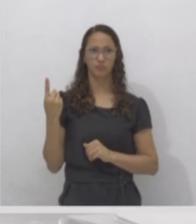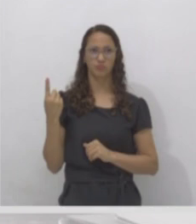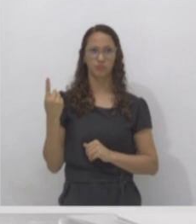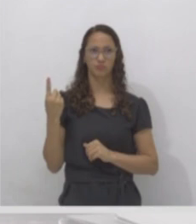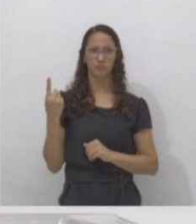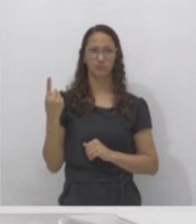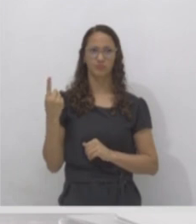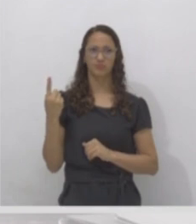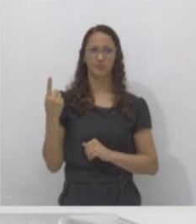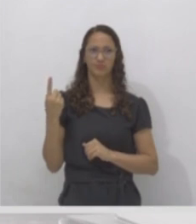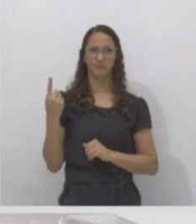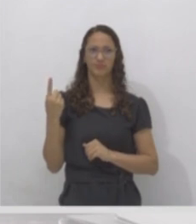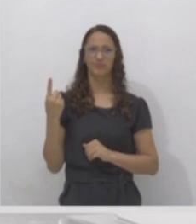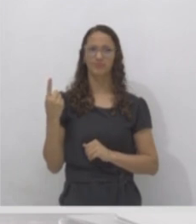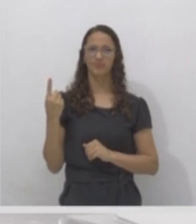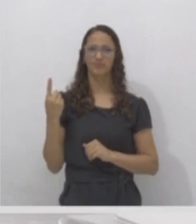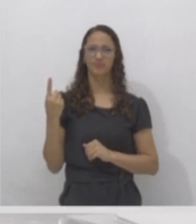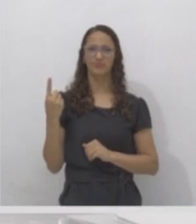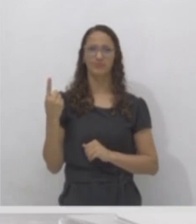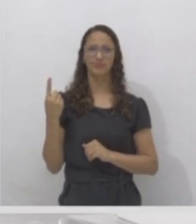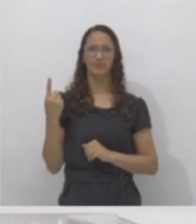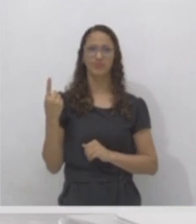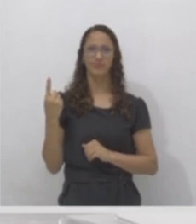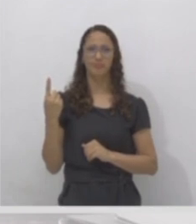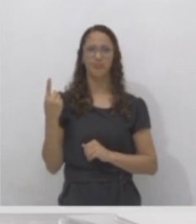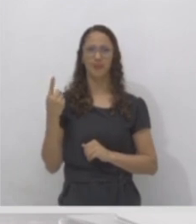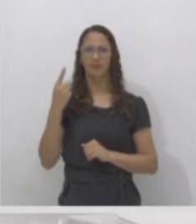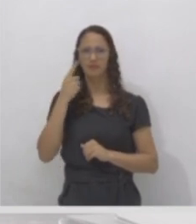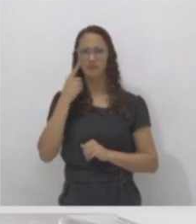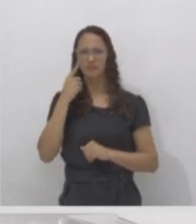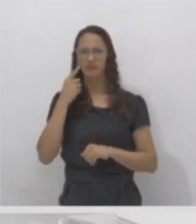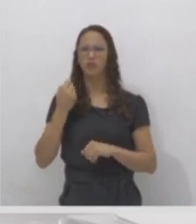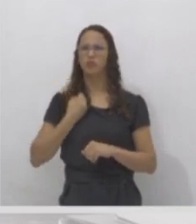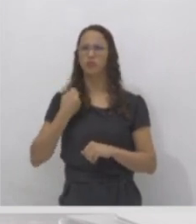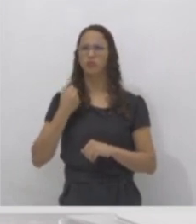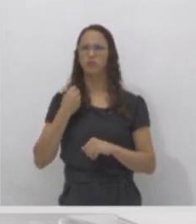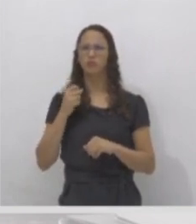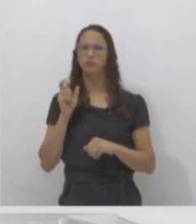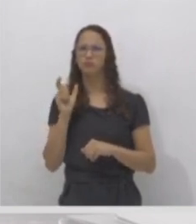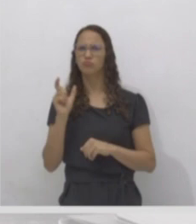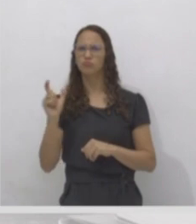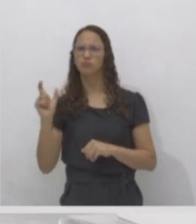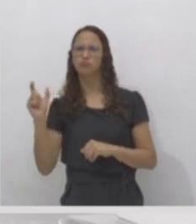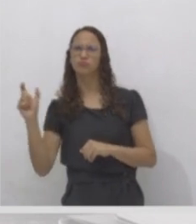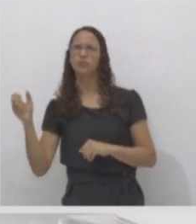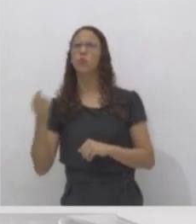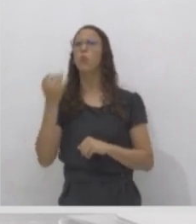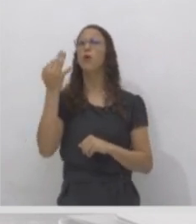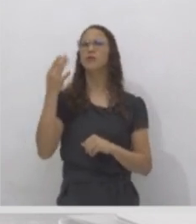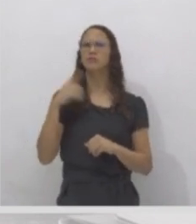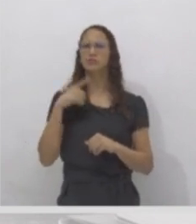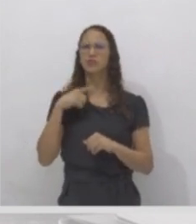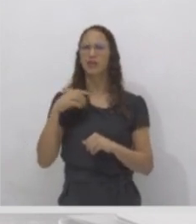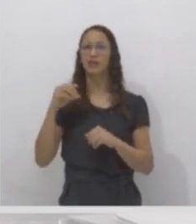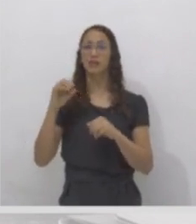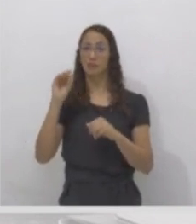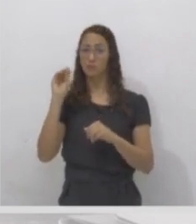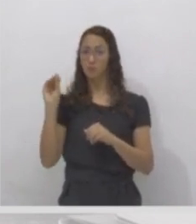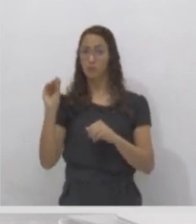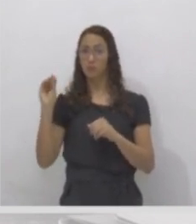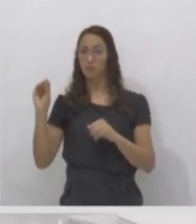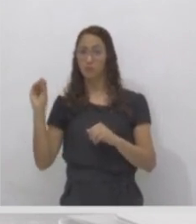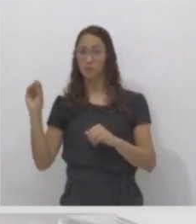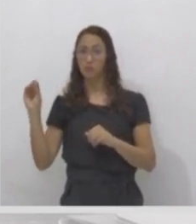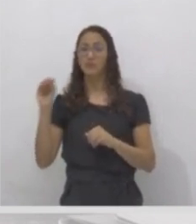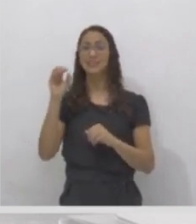1 e vou conferir quantos algarismos eu tenho depois dele e substituir pelo 0. 1, 2,